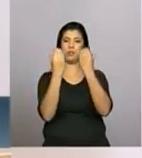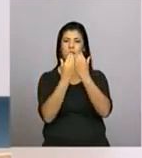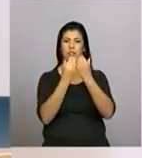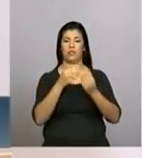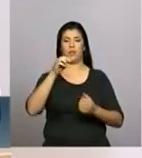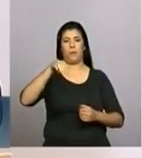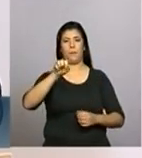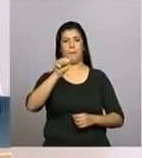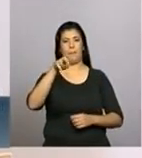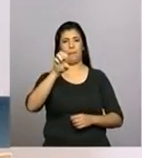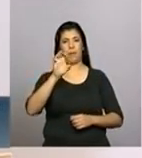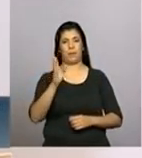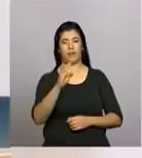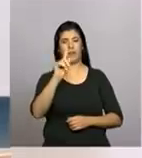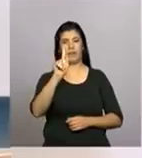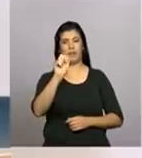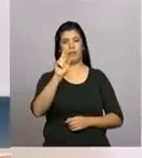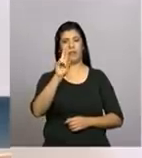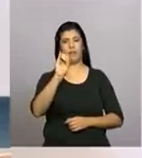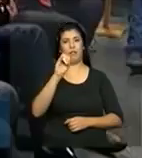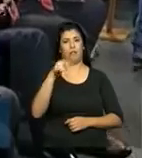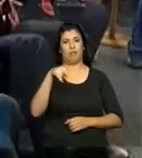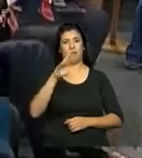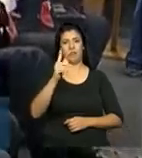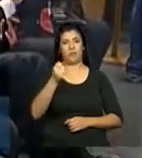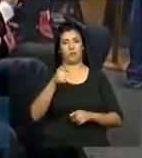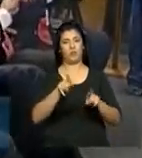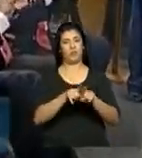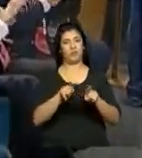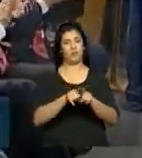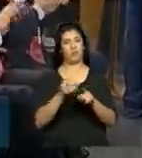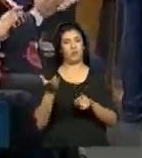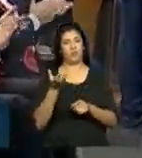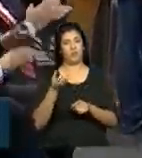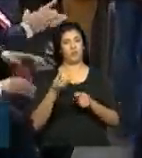pequeno. Então, eu quero lhe